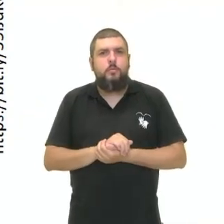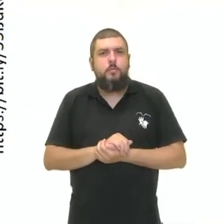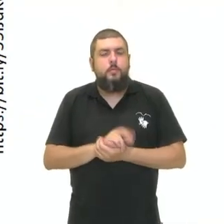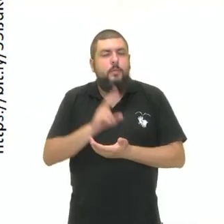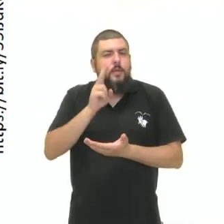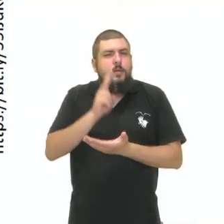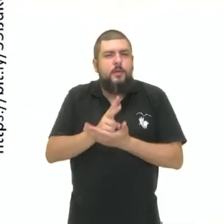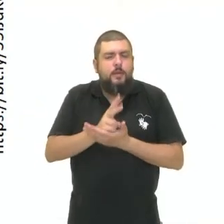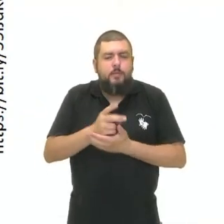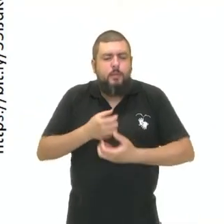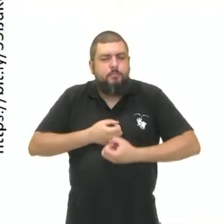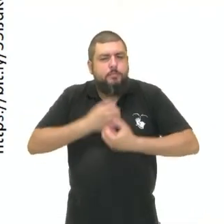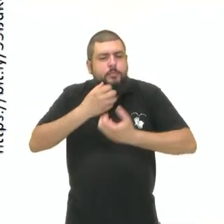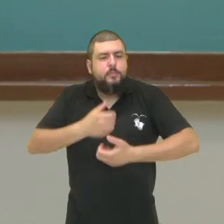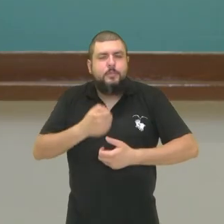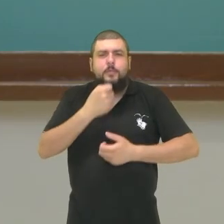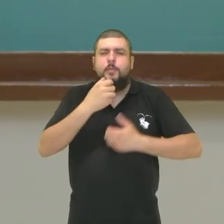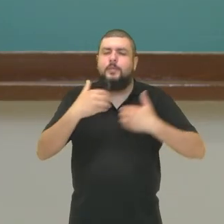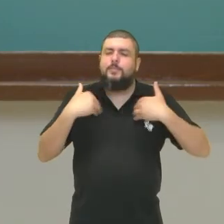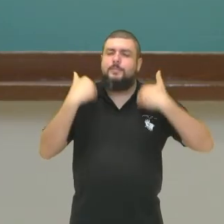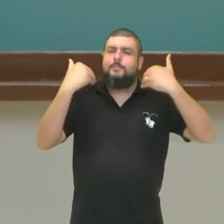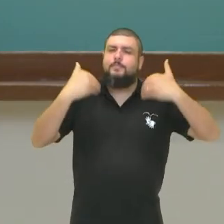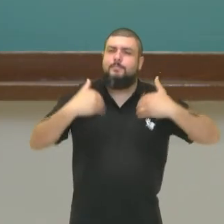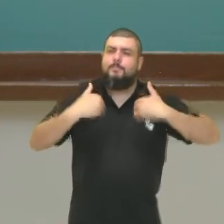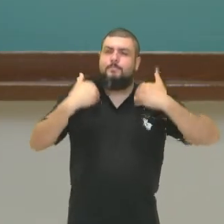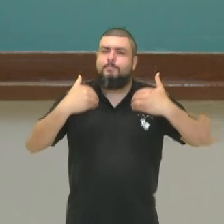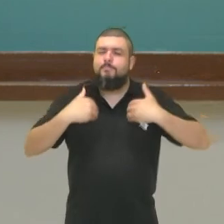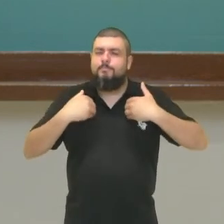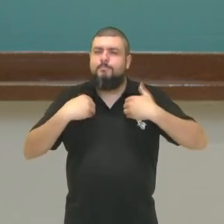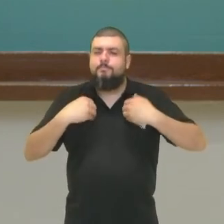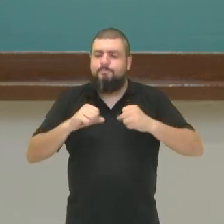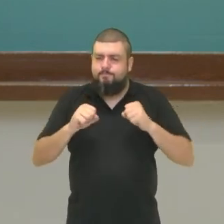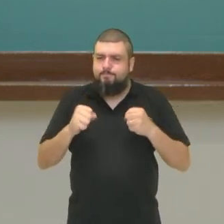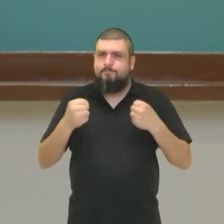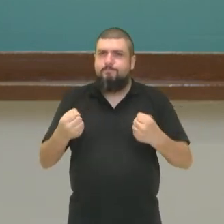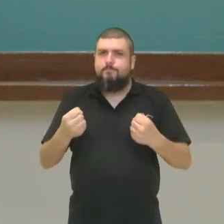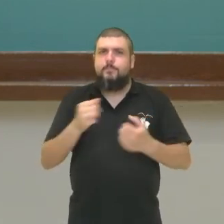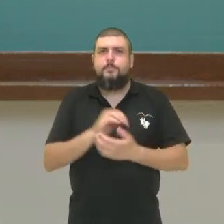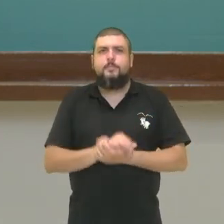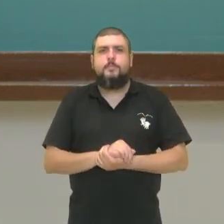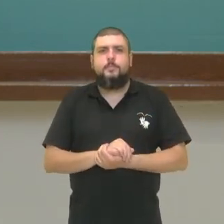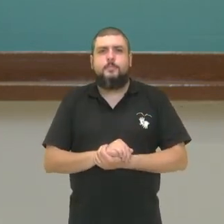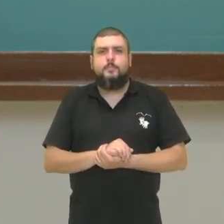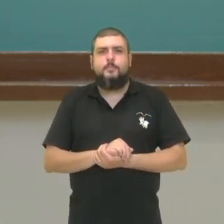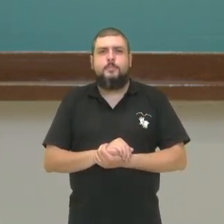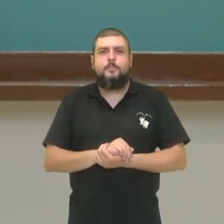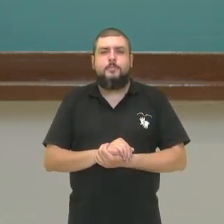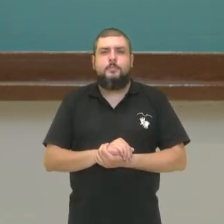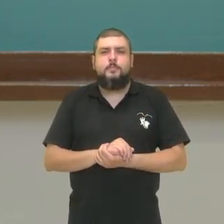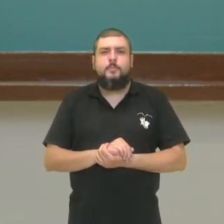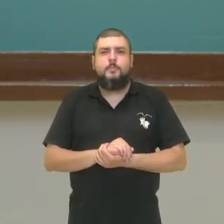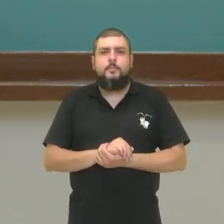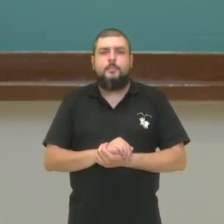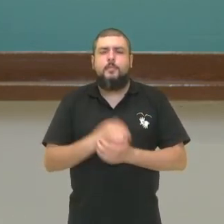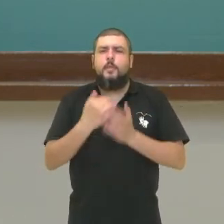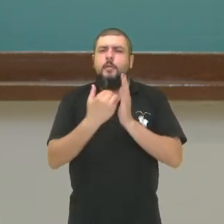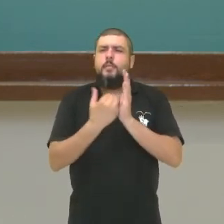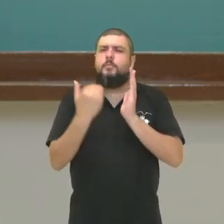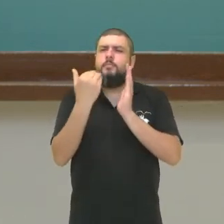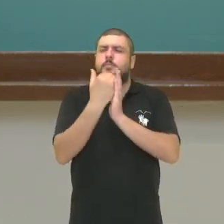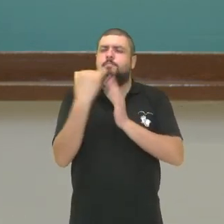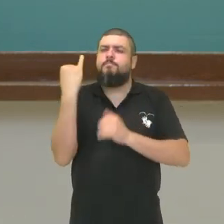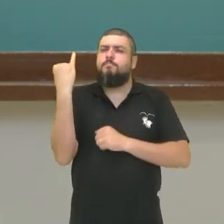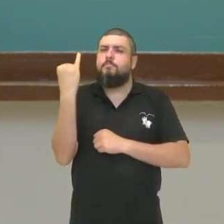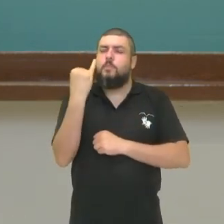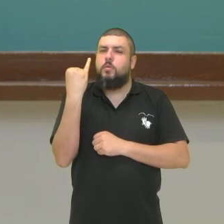alegria, animação e disposição. O mais importante na prática da